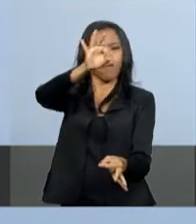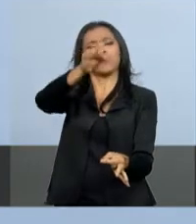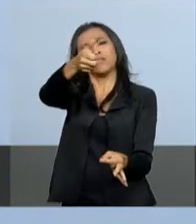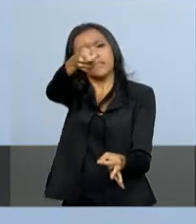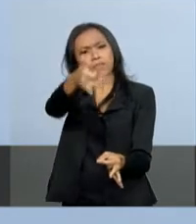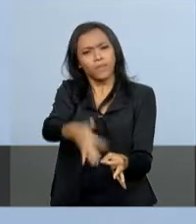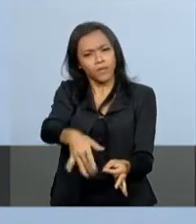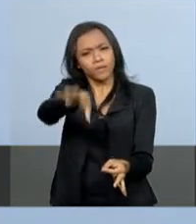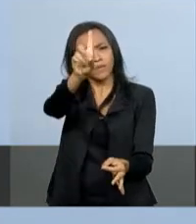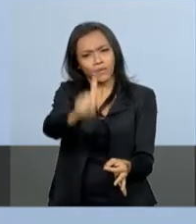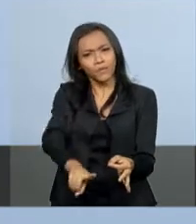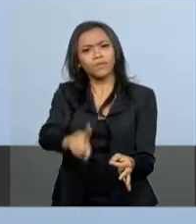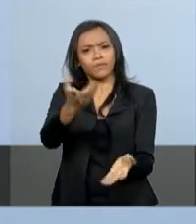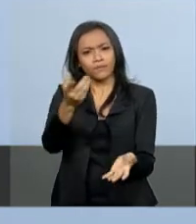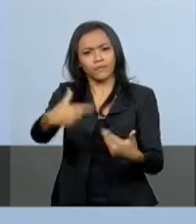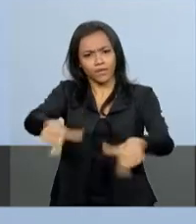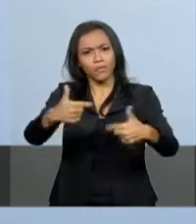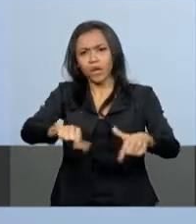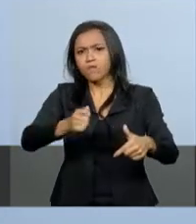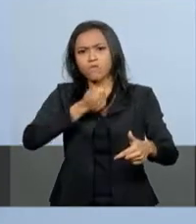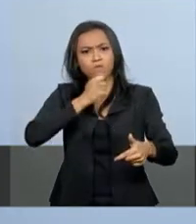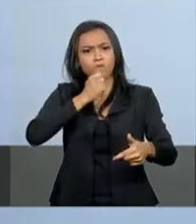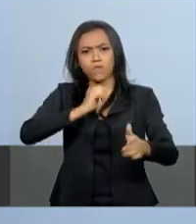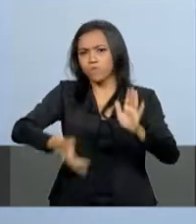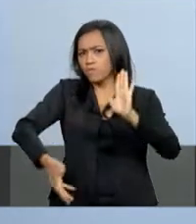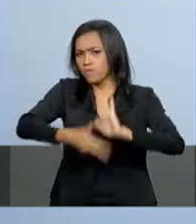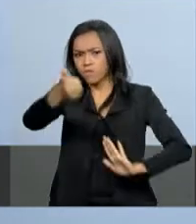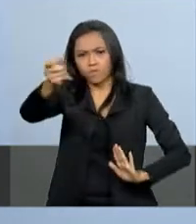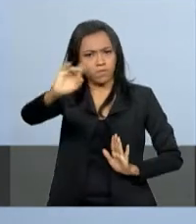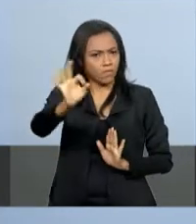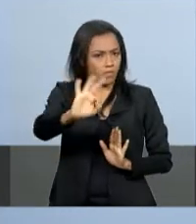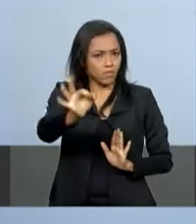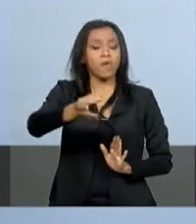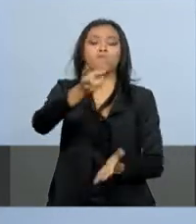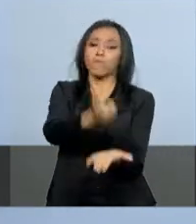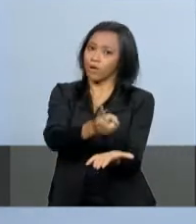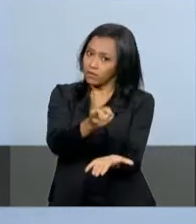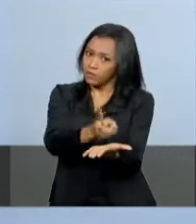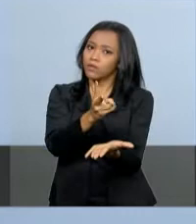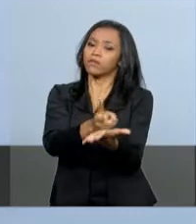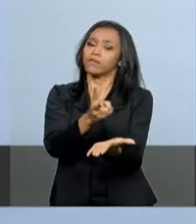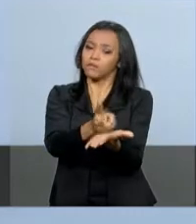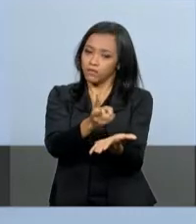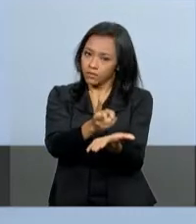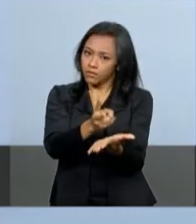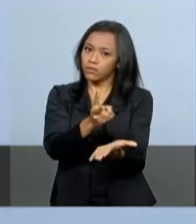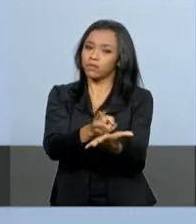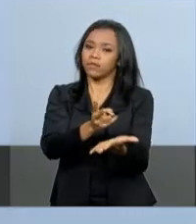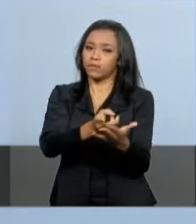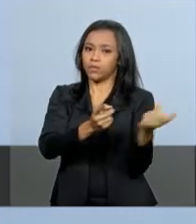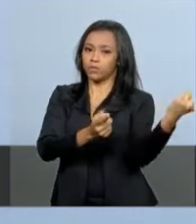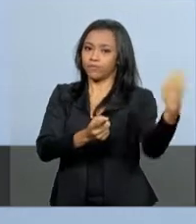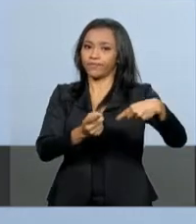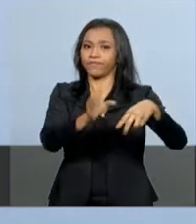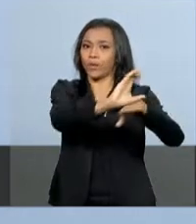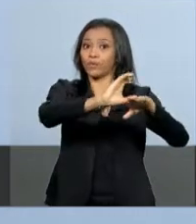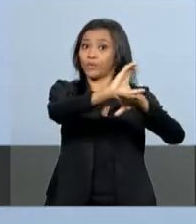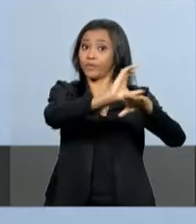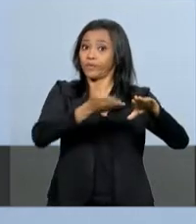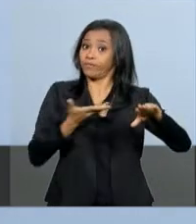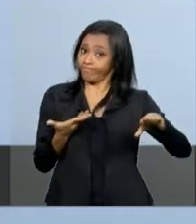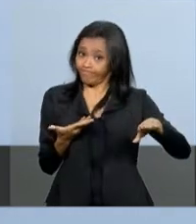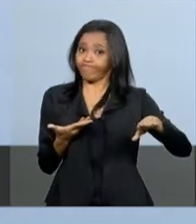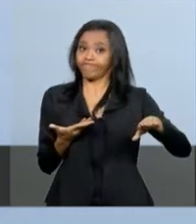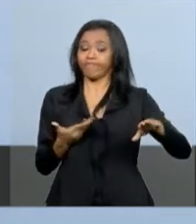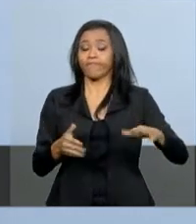foram abolidas ao contrário foram mantidos por determinação constitucional e foi também meus senhores